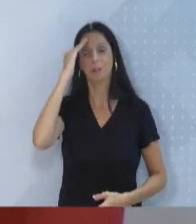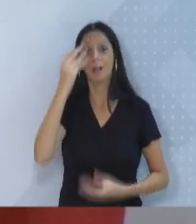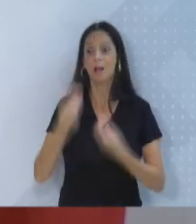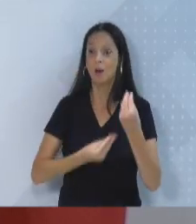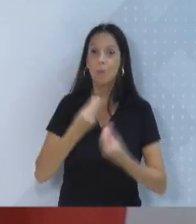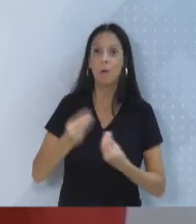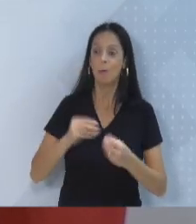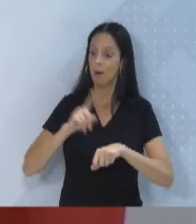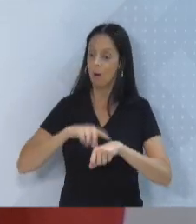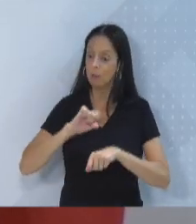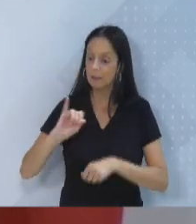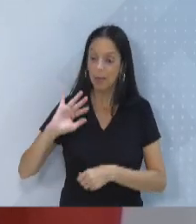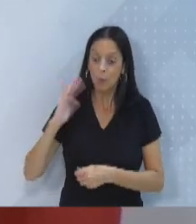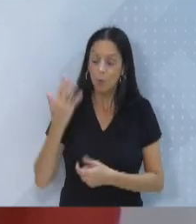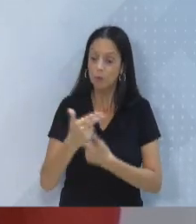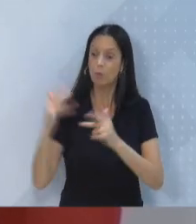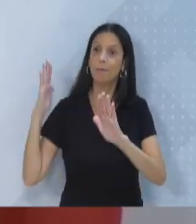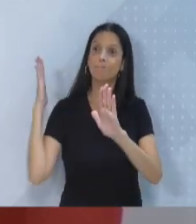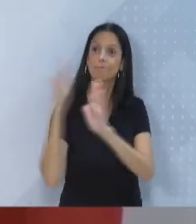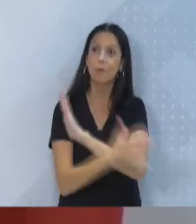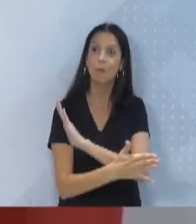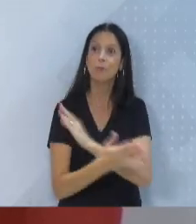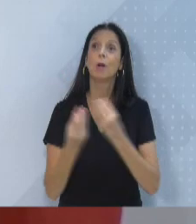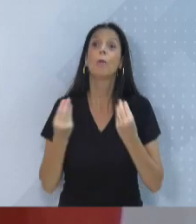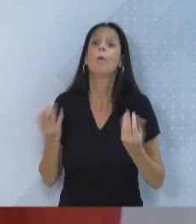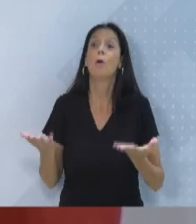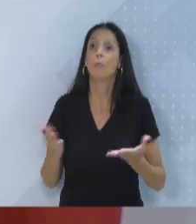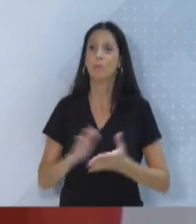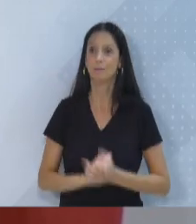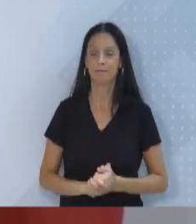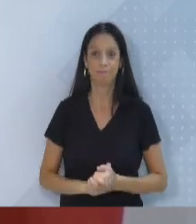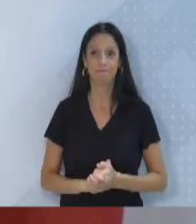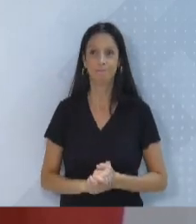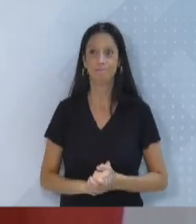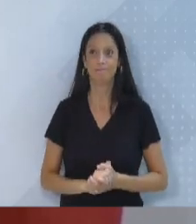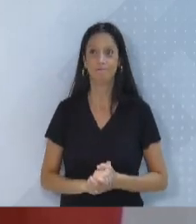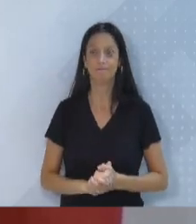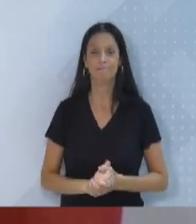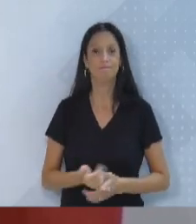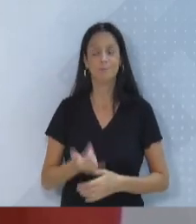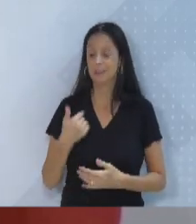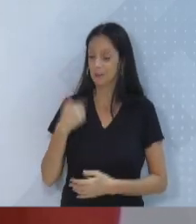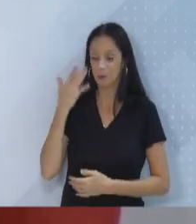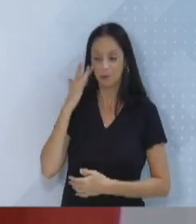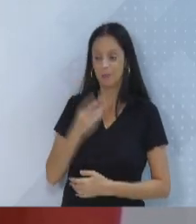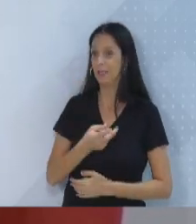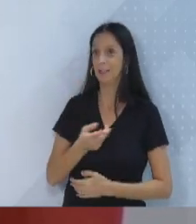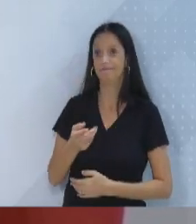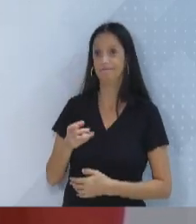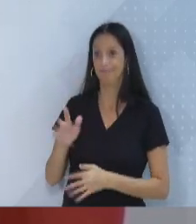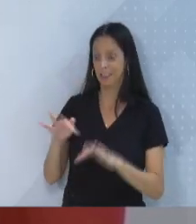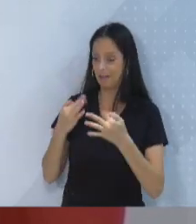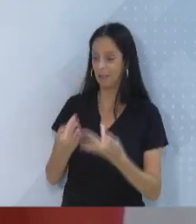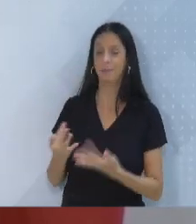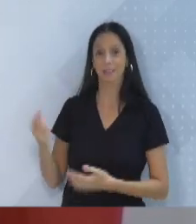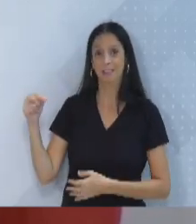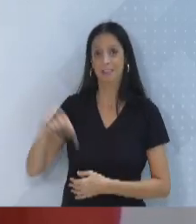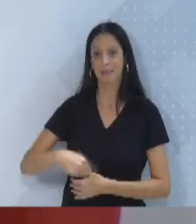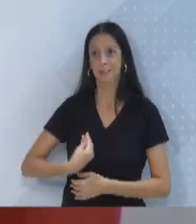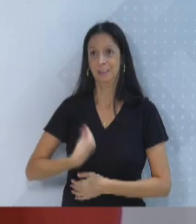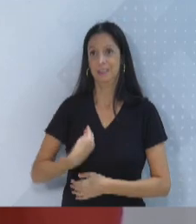fugir daquilo? Eu não sabia que vocês iam estar aqui hoje. E eu estou tremendo muito por